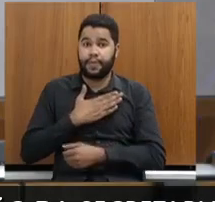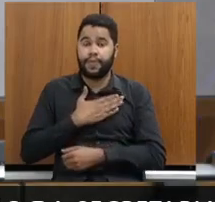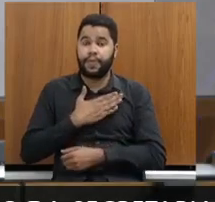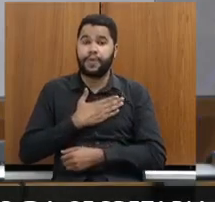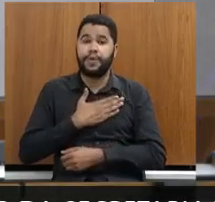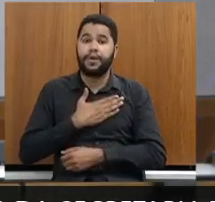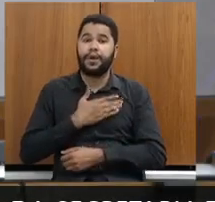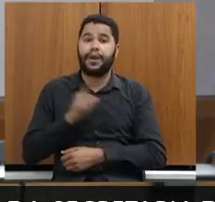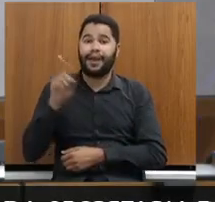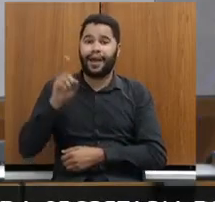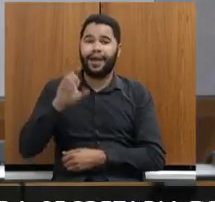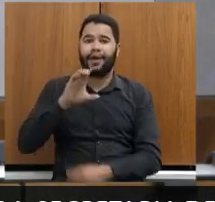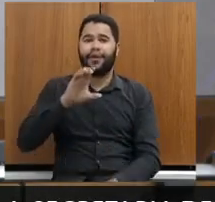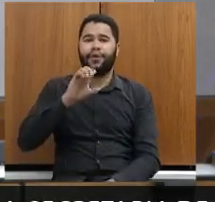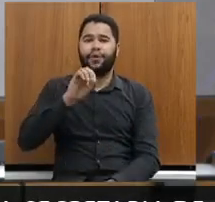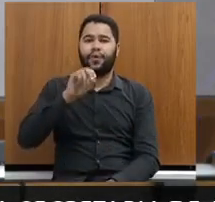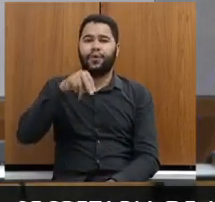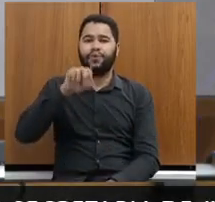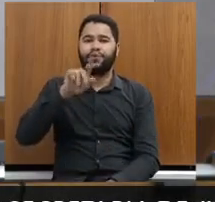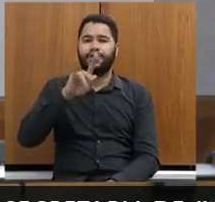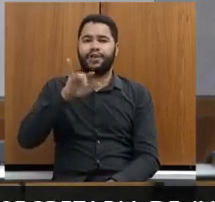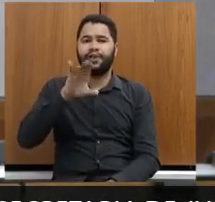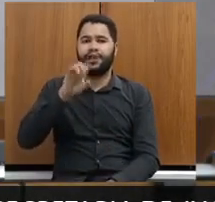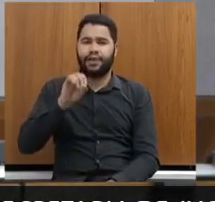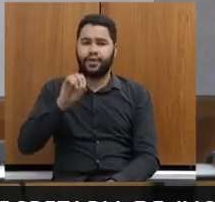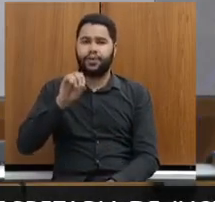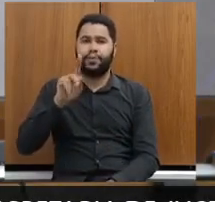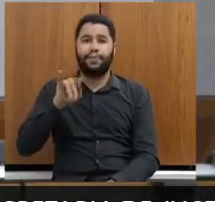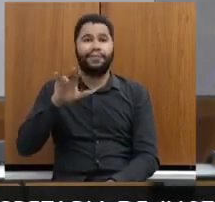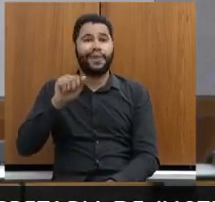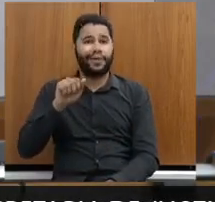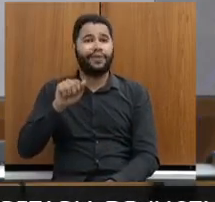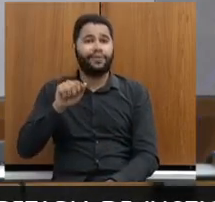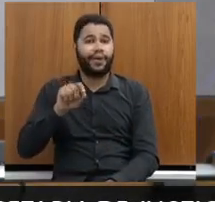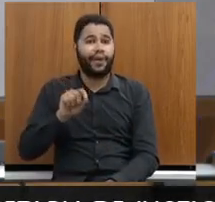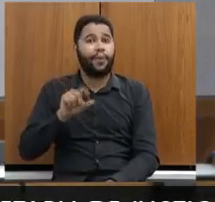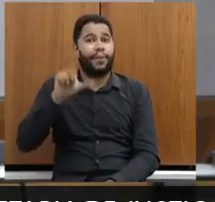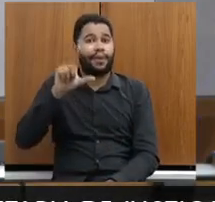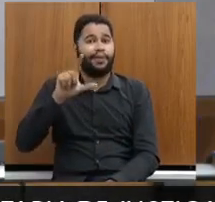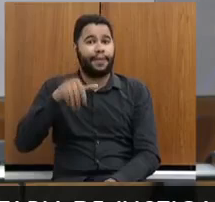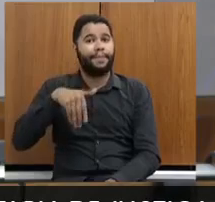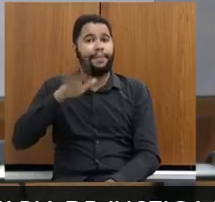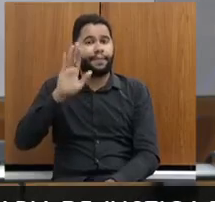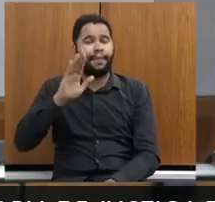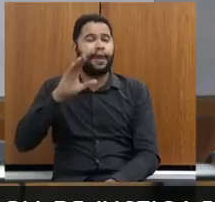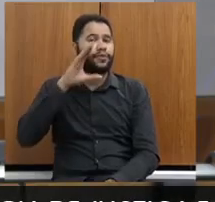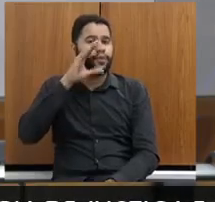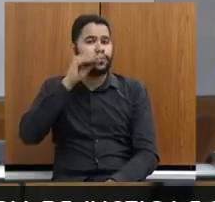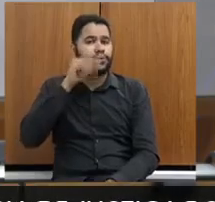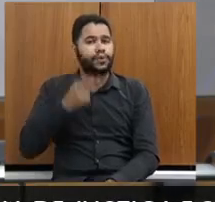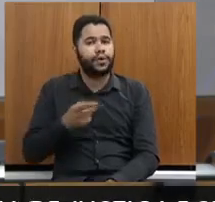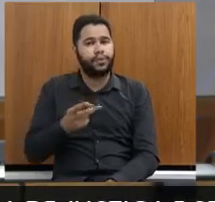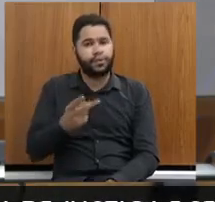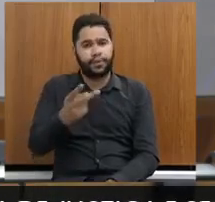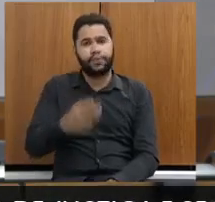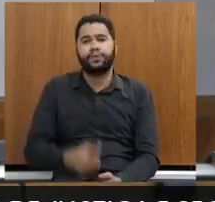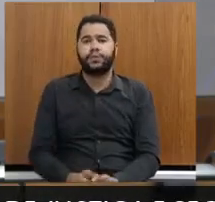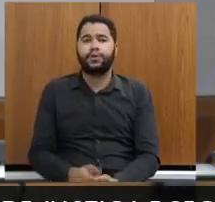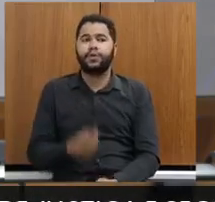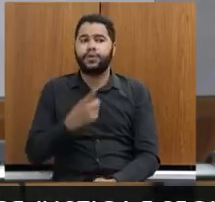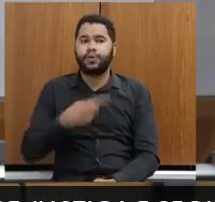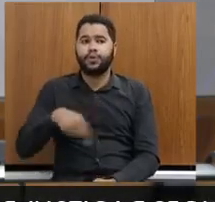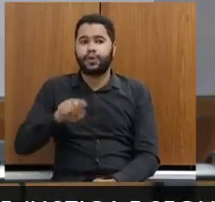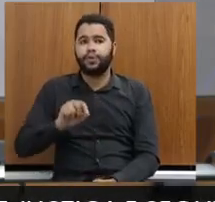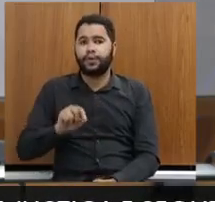Conselheiro Pena nós já tivemos que aumentaram um pouco efetivo por causa do plantão né então nós nós